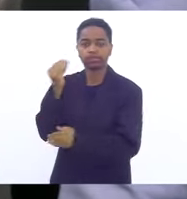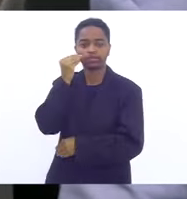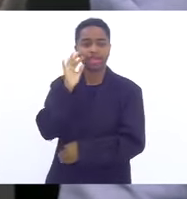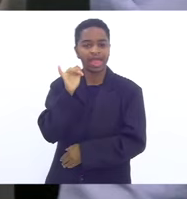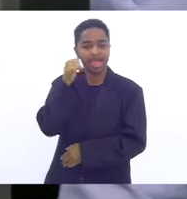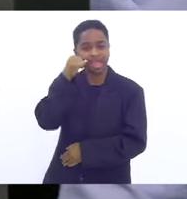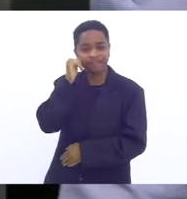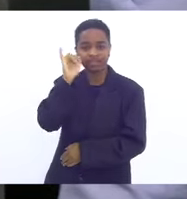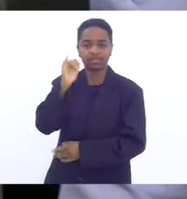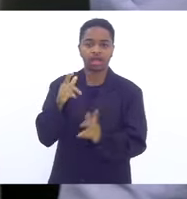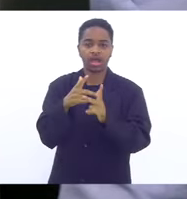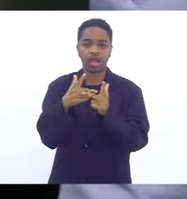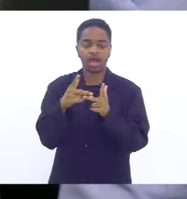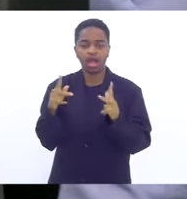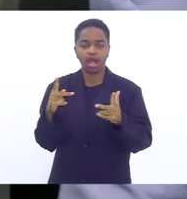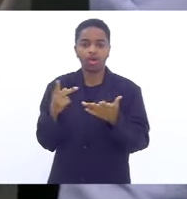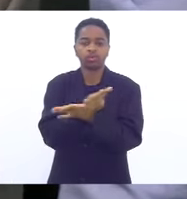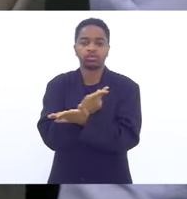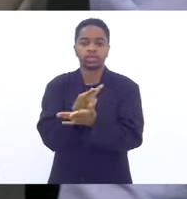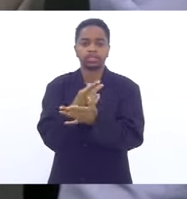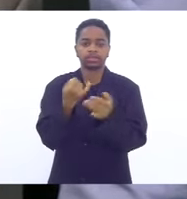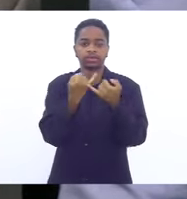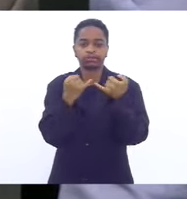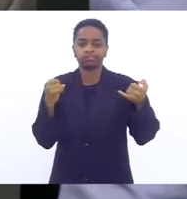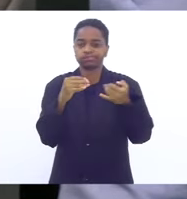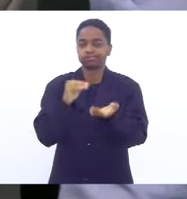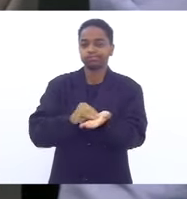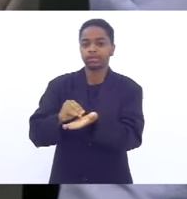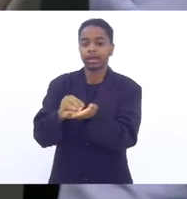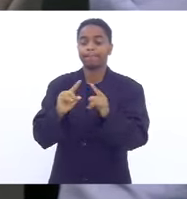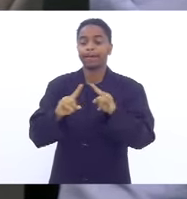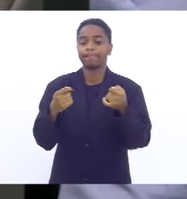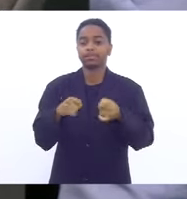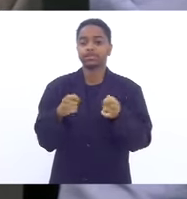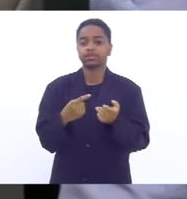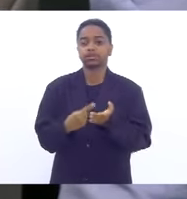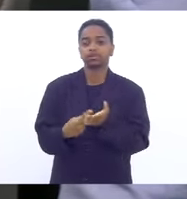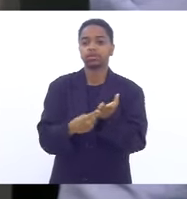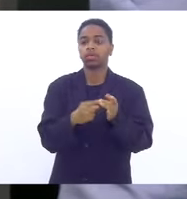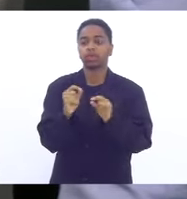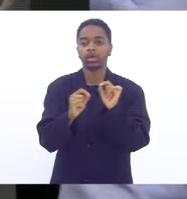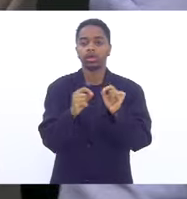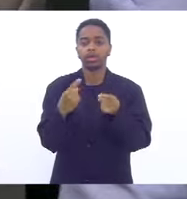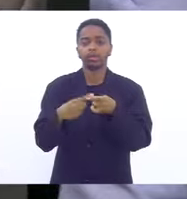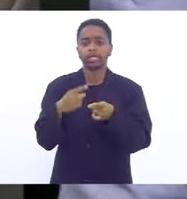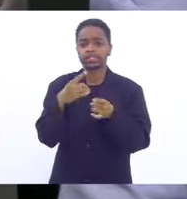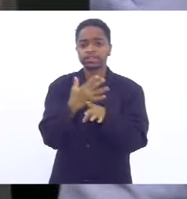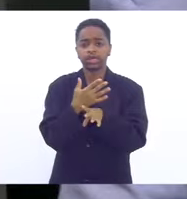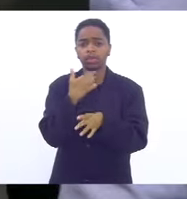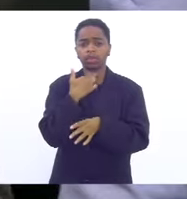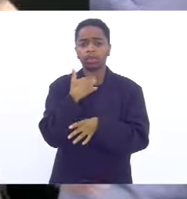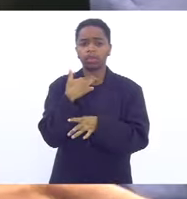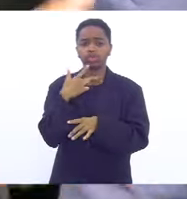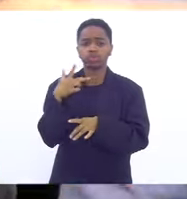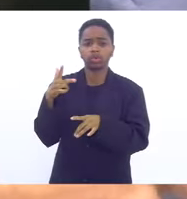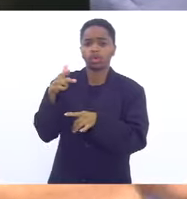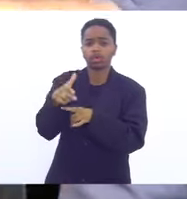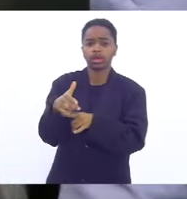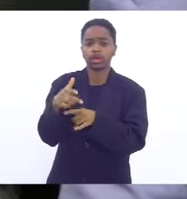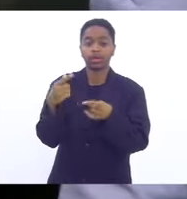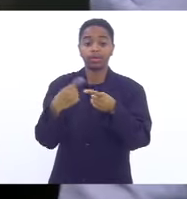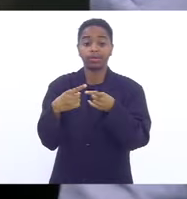muito dessas cortes de energia. É só estabelecer o quê? Por quê? Por que o município não pode chegar lá e cortar? Porque o fio